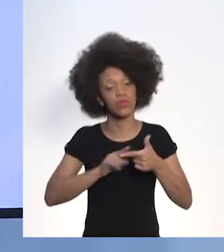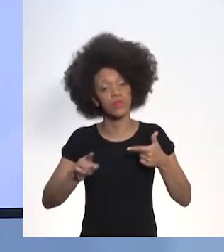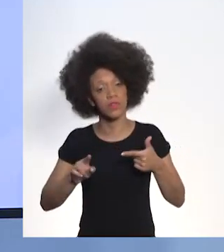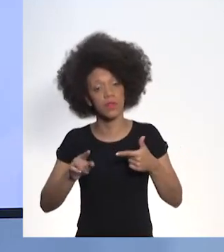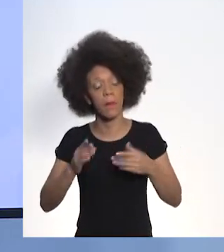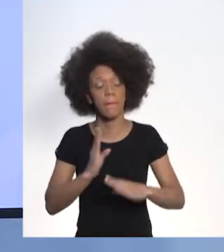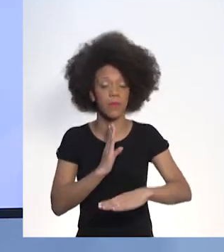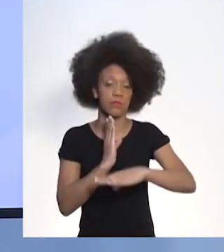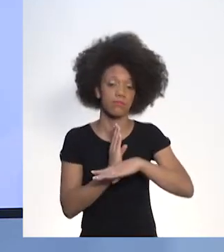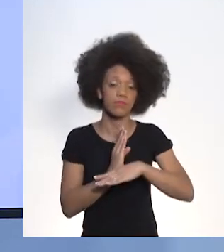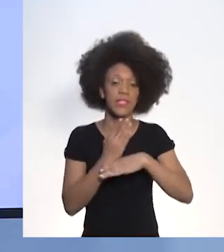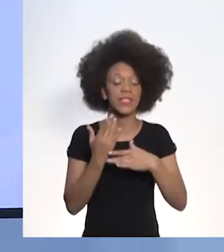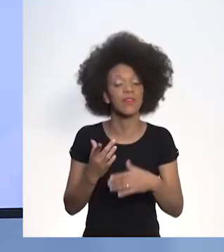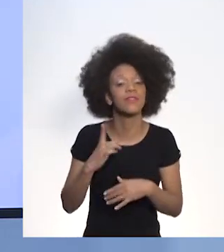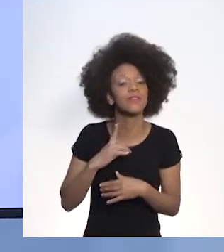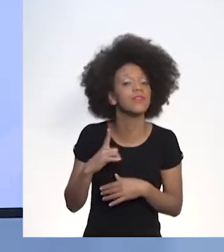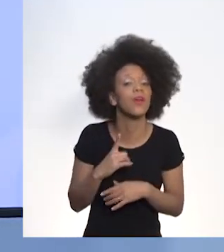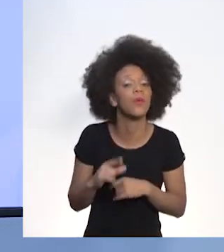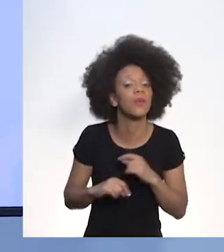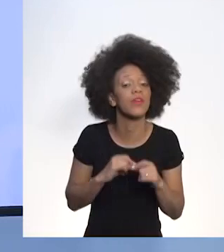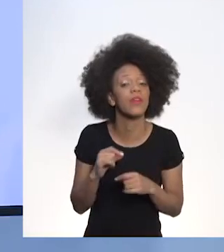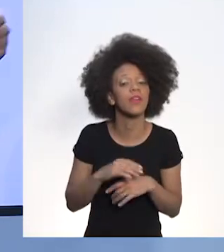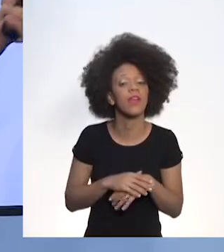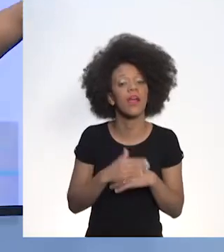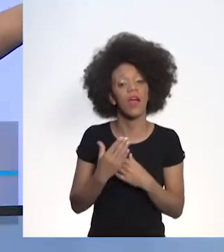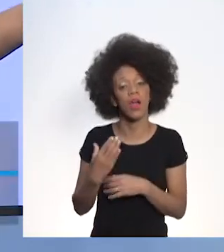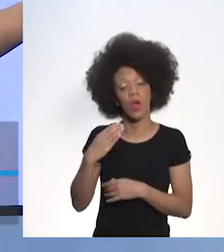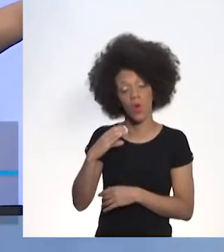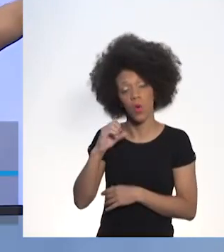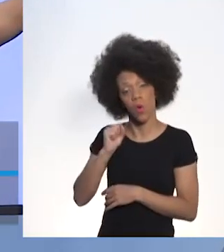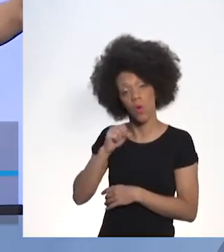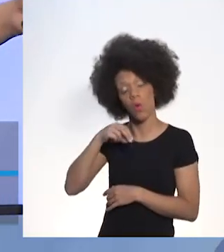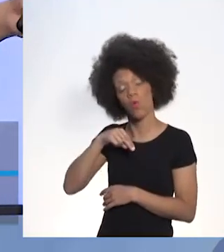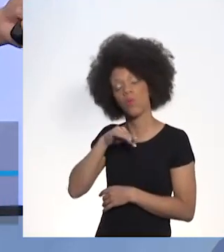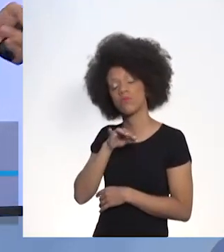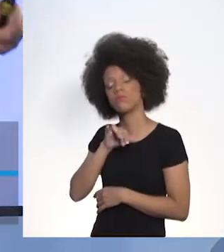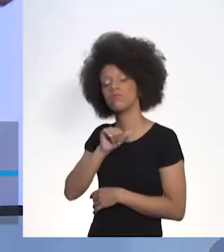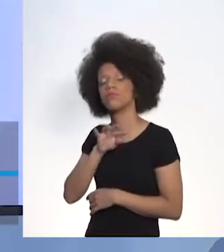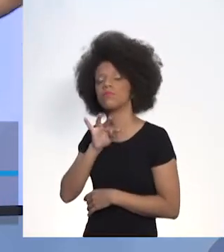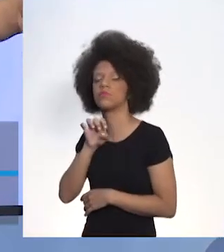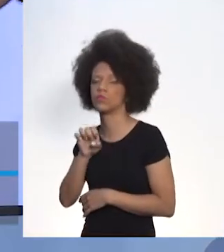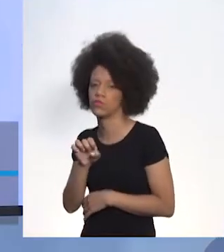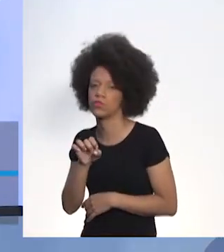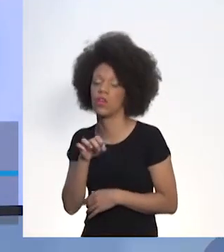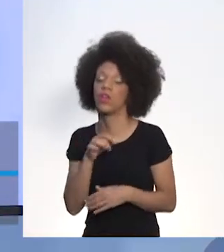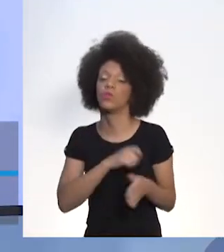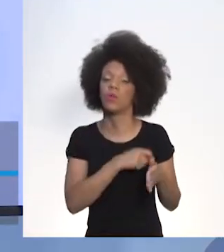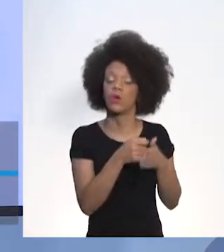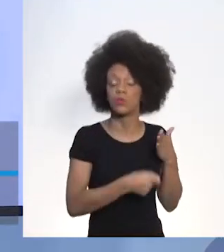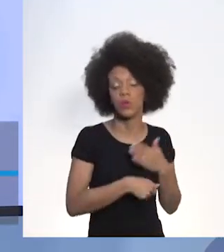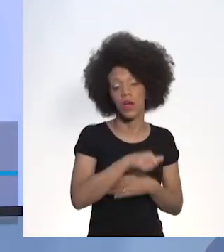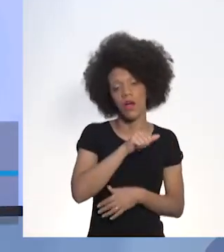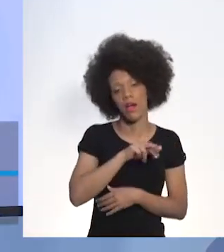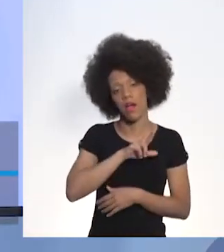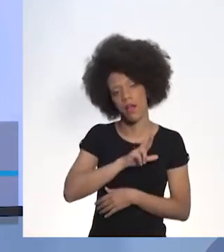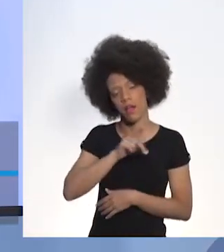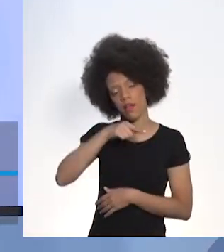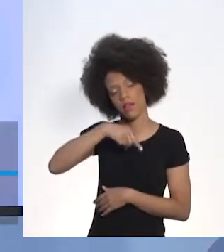valor do diâmetro, eu vou ter, né, a constante de Arquimedes, né, que mais conhecida como o número